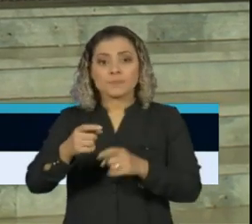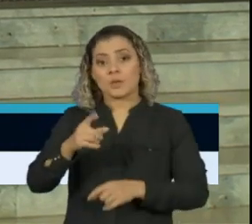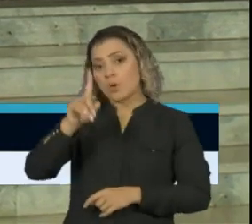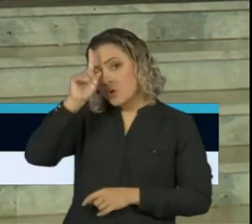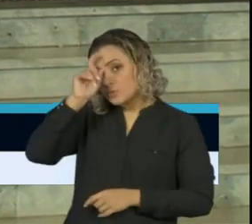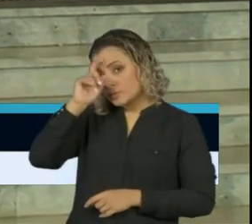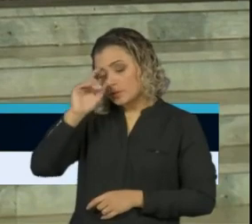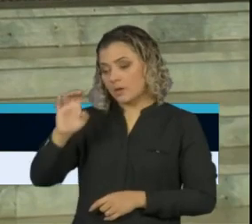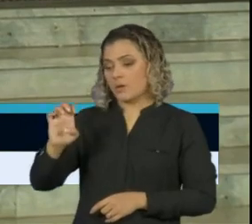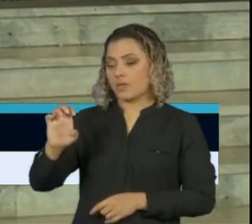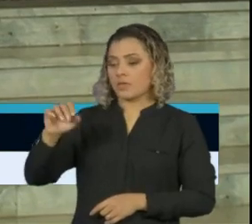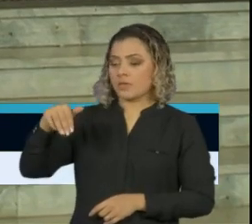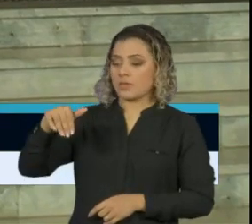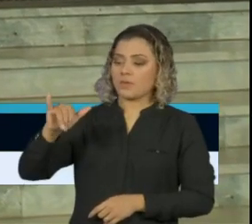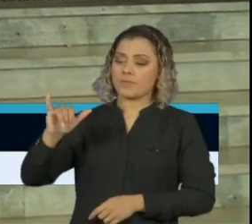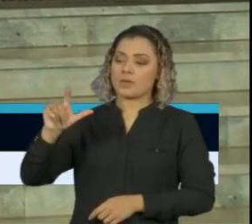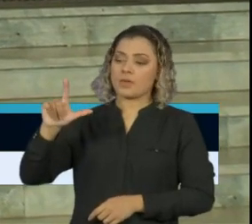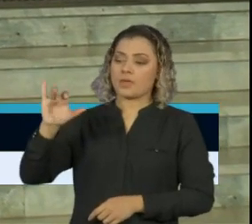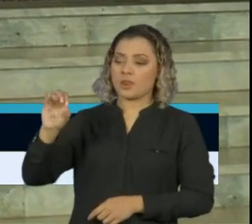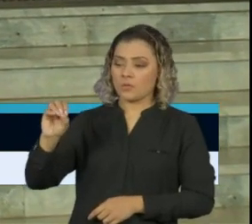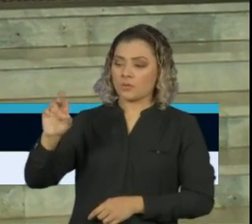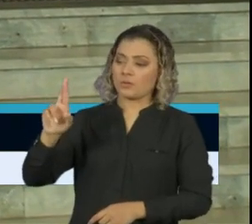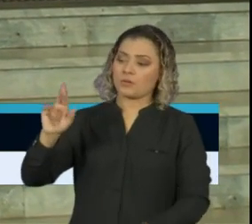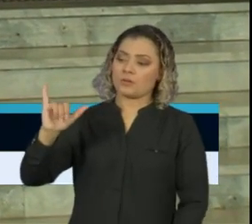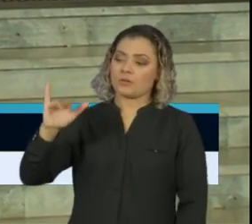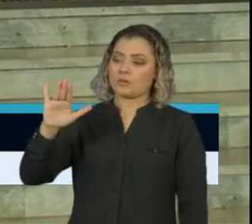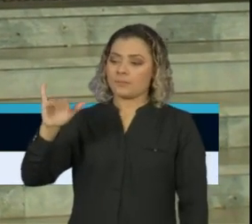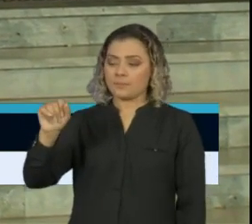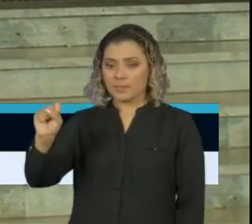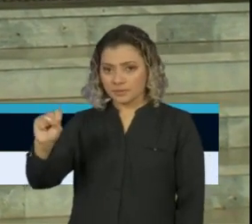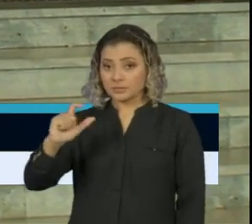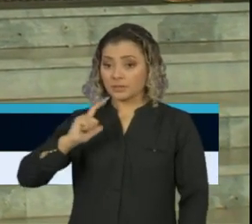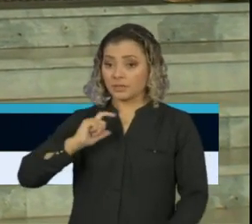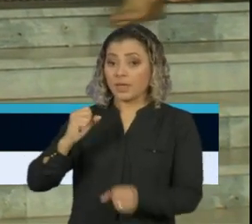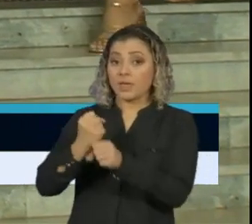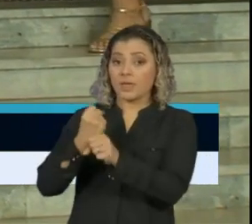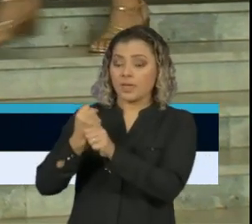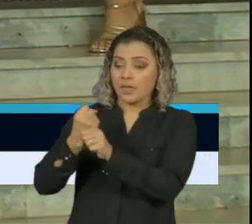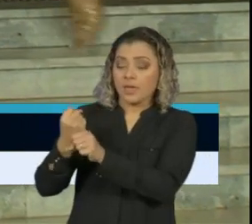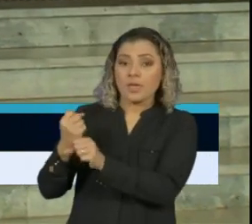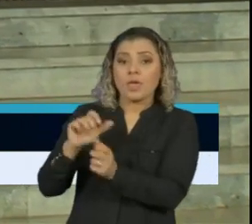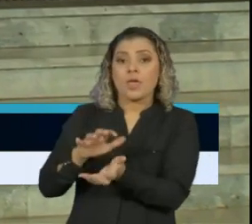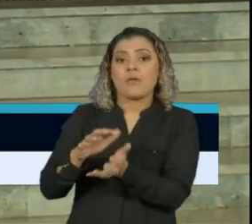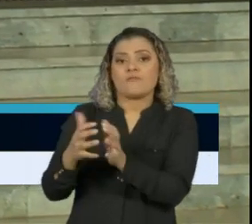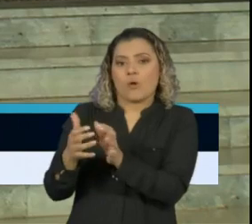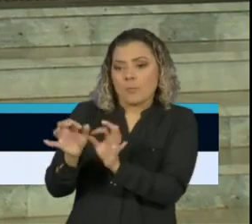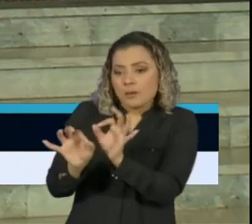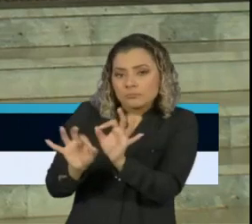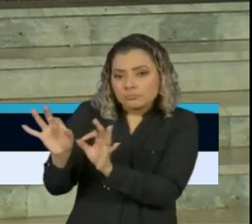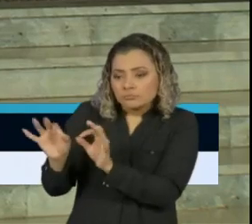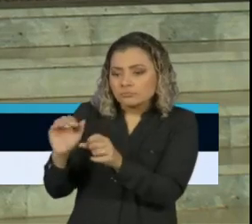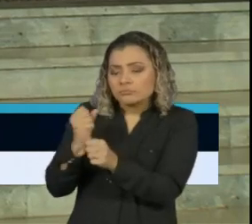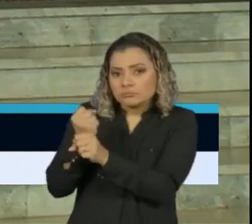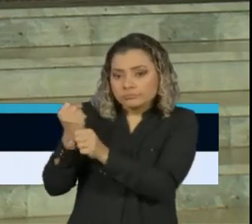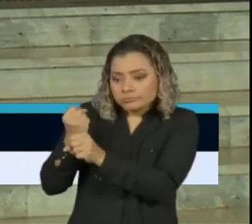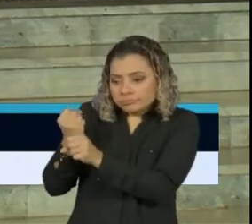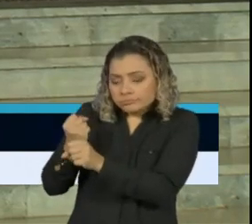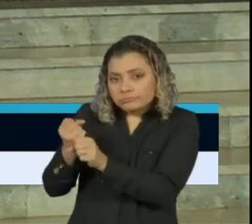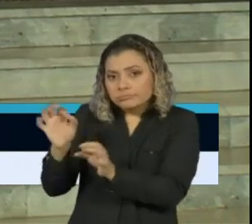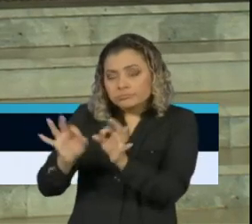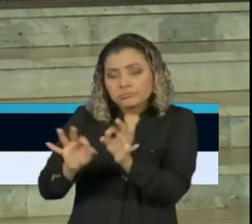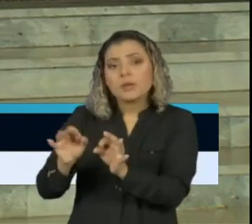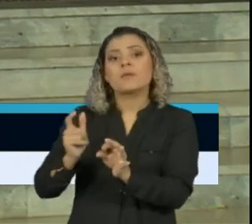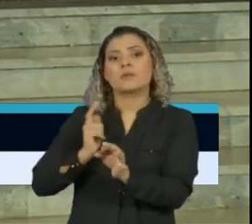por uma reforma, um investimento do governo do Estado de São Paulo de 200 milhões. Então, infelizmente,